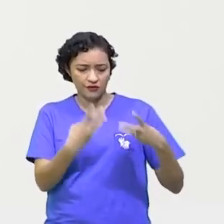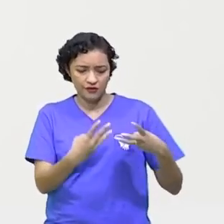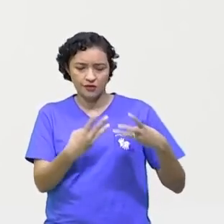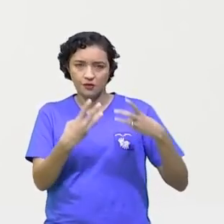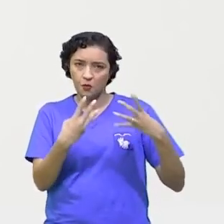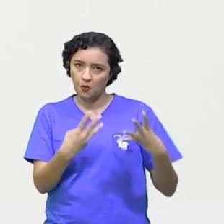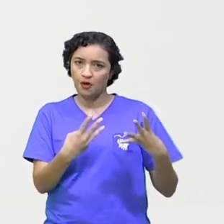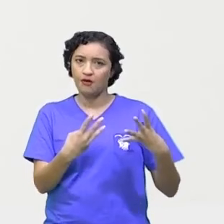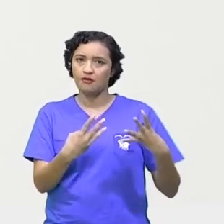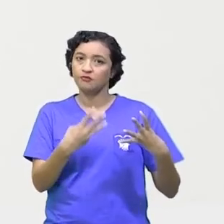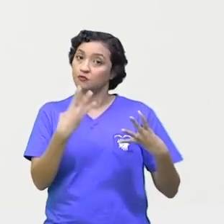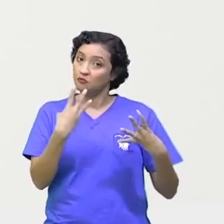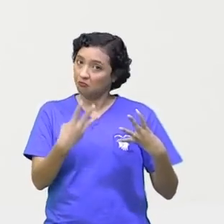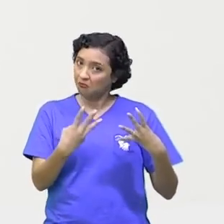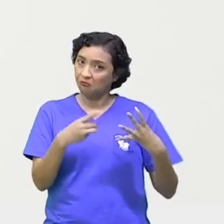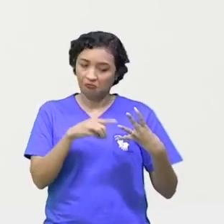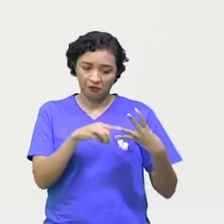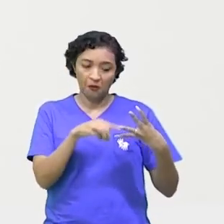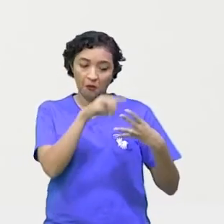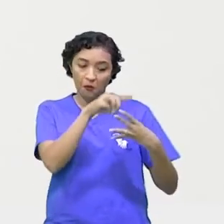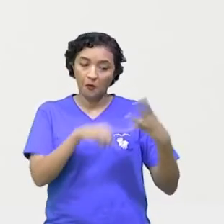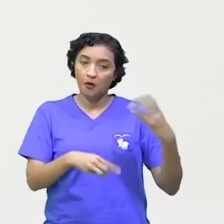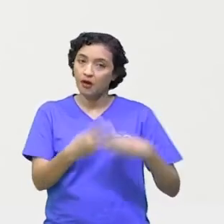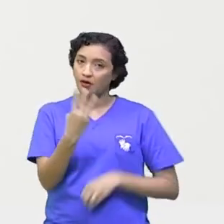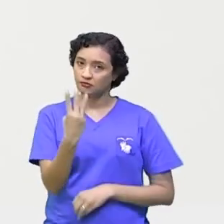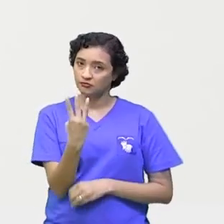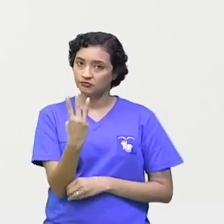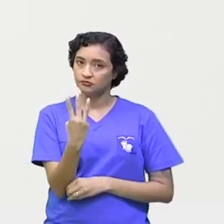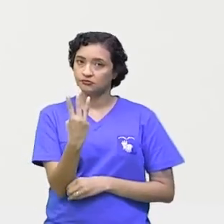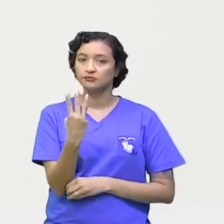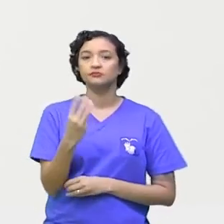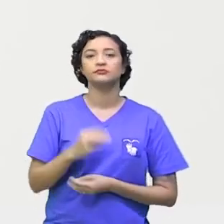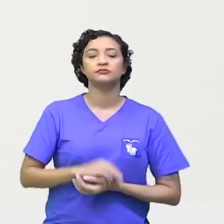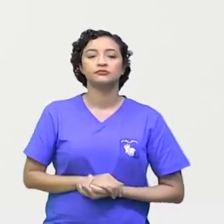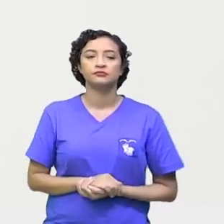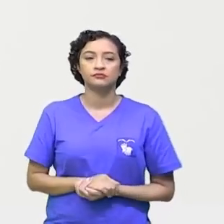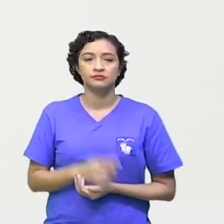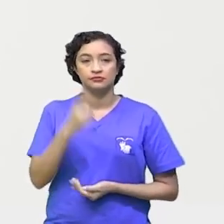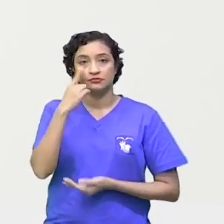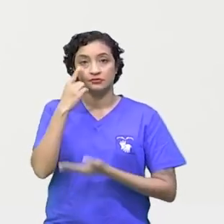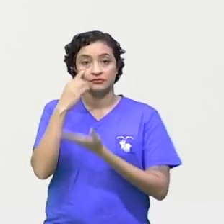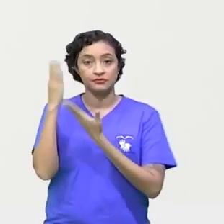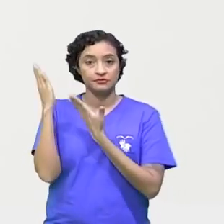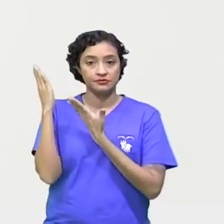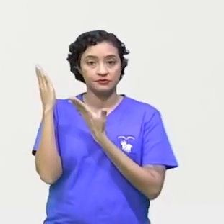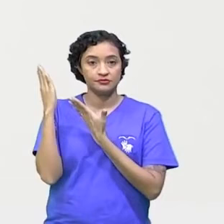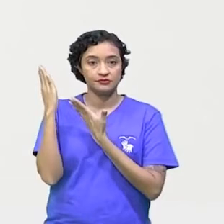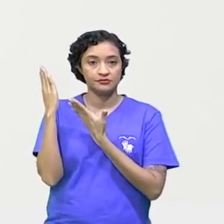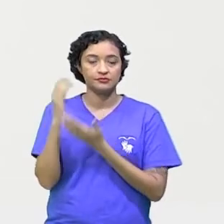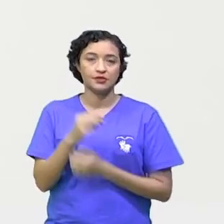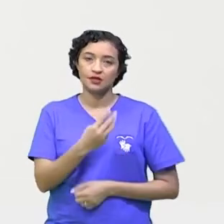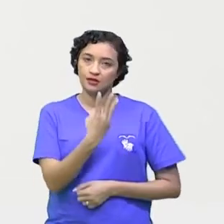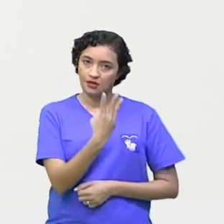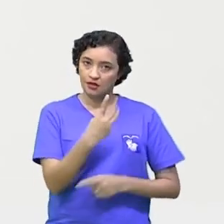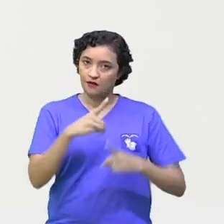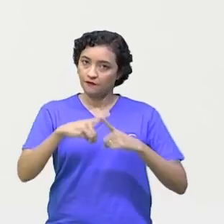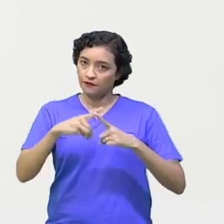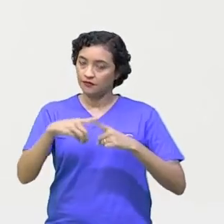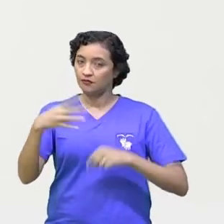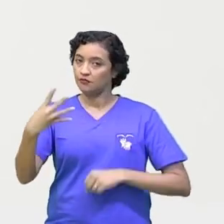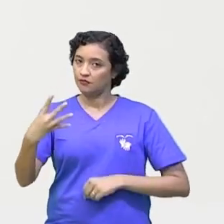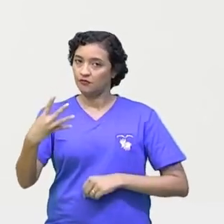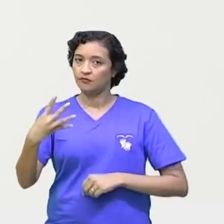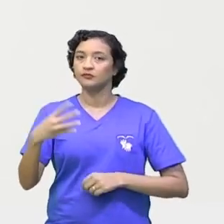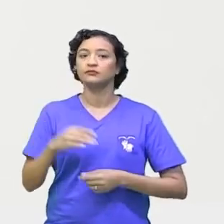4. 4 vezes. Então, primeiramente, nós temos o quem? O 3 que aparece 4 vezes. 3 vezes